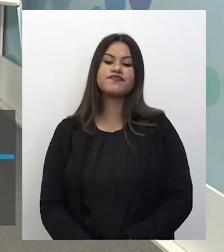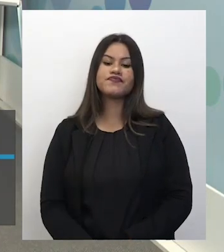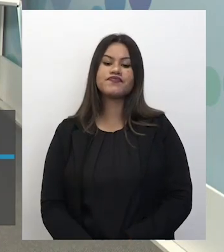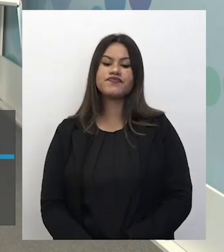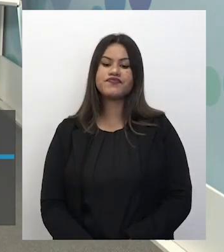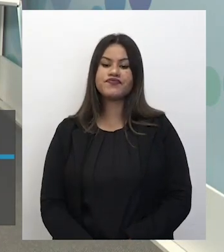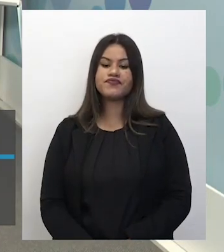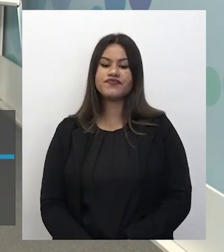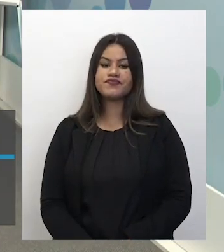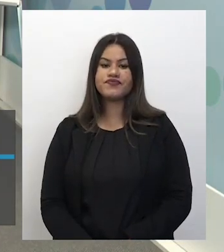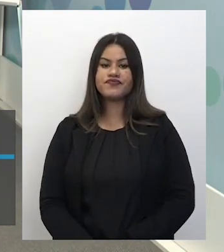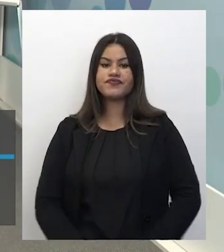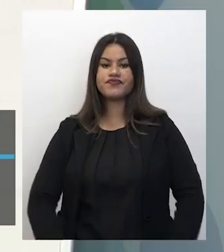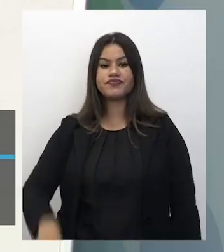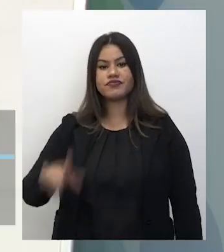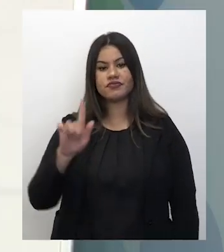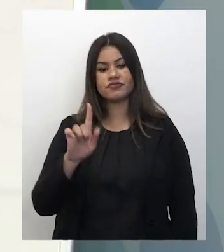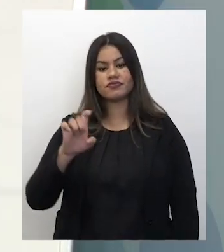Genótipo